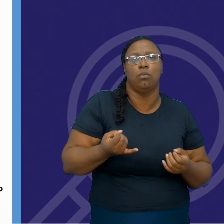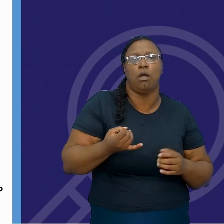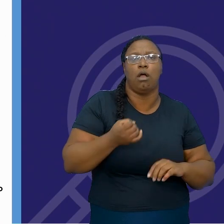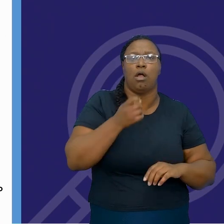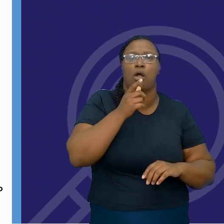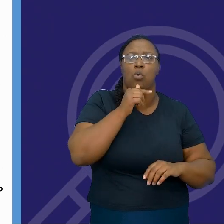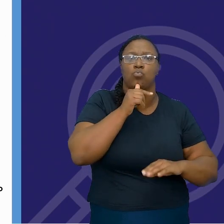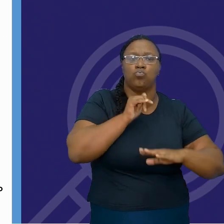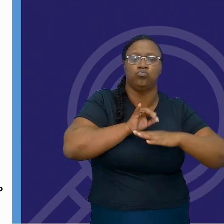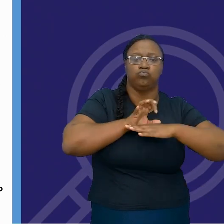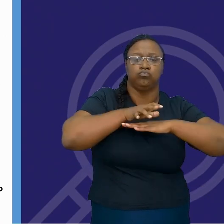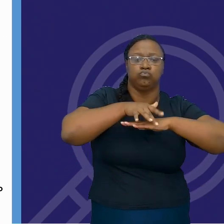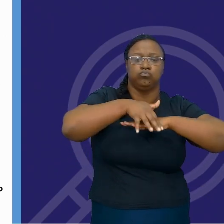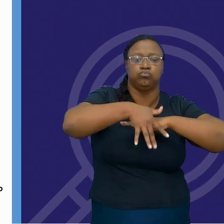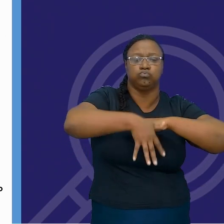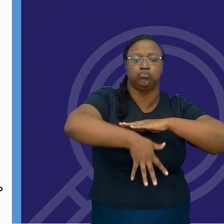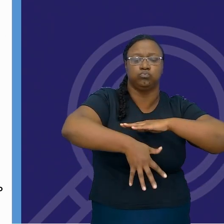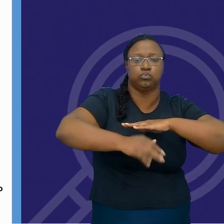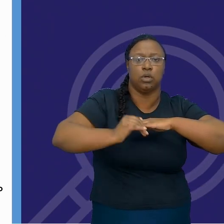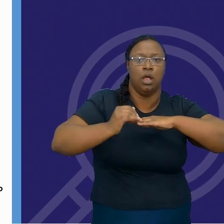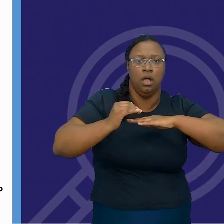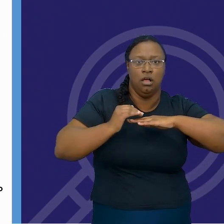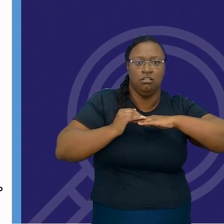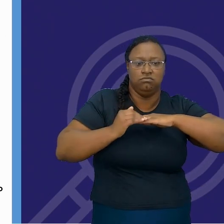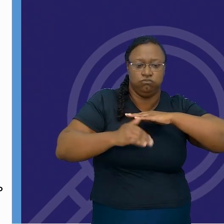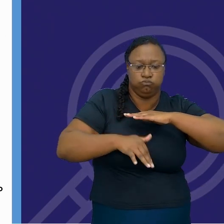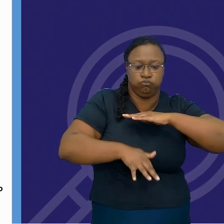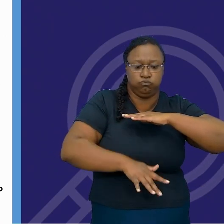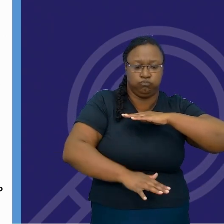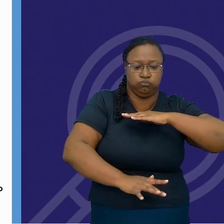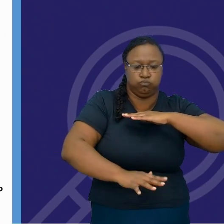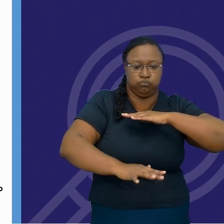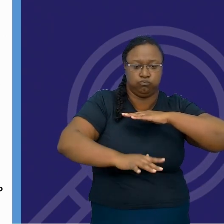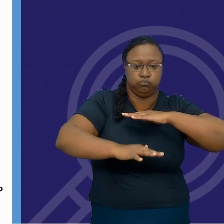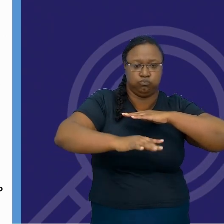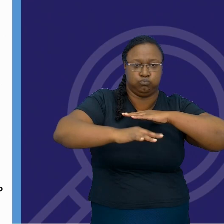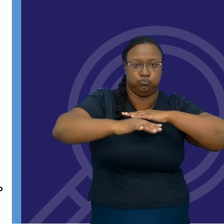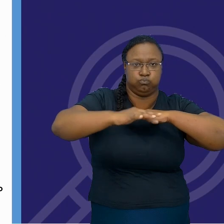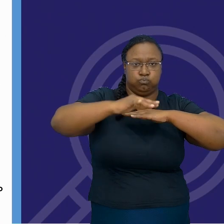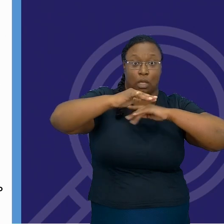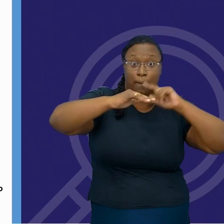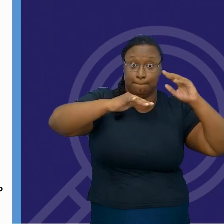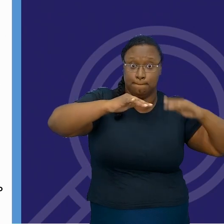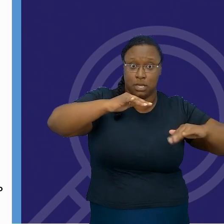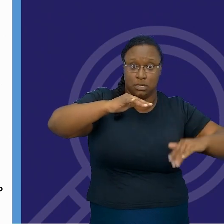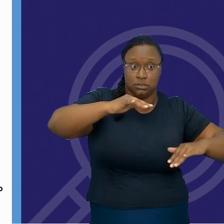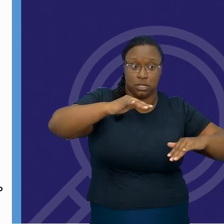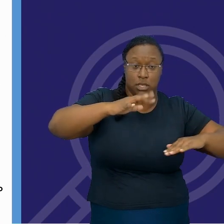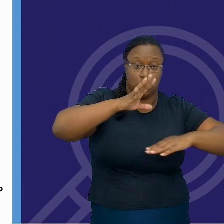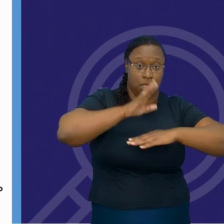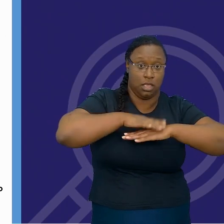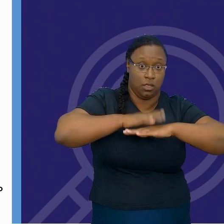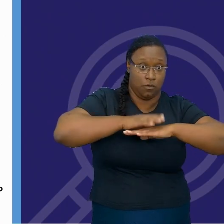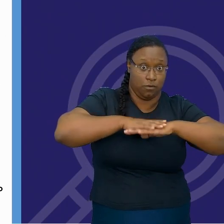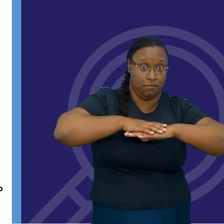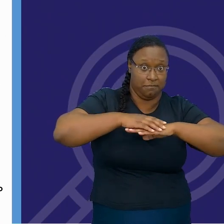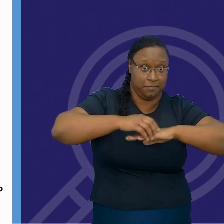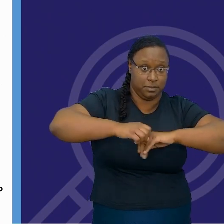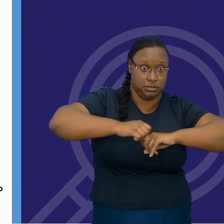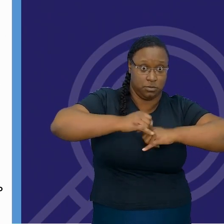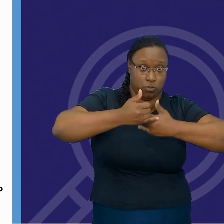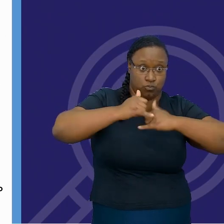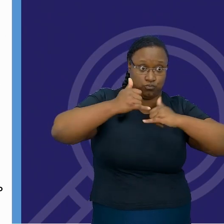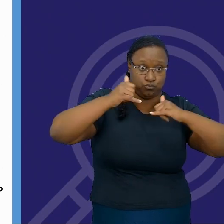né, alagou menos área e produz mais energia. Então são situações, né, que a gente pode analisar a partir